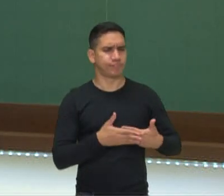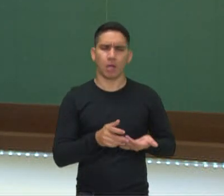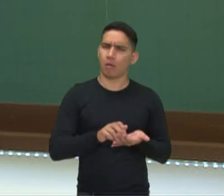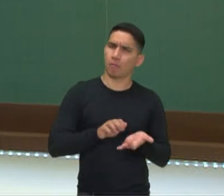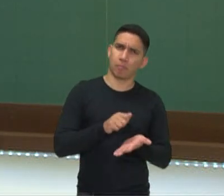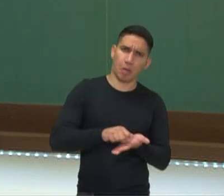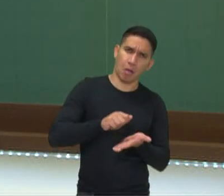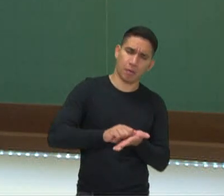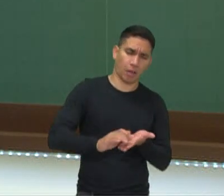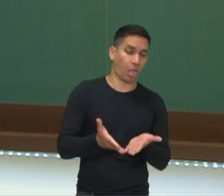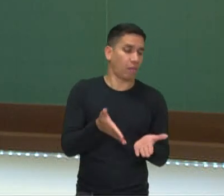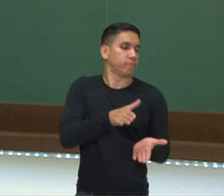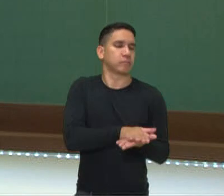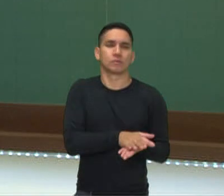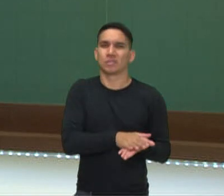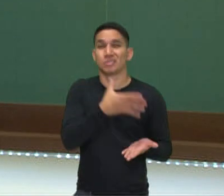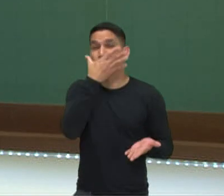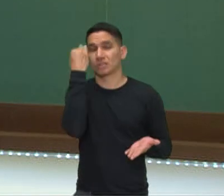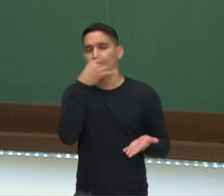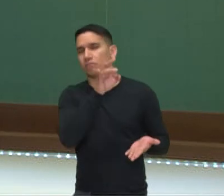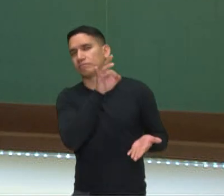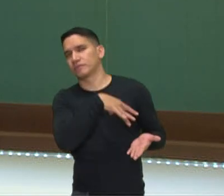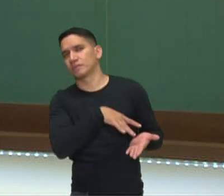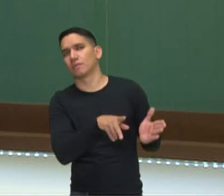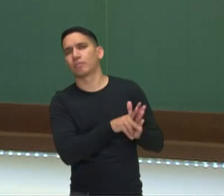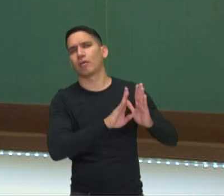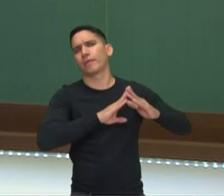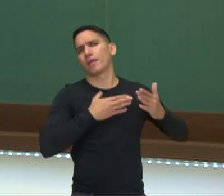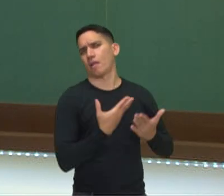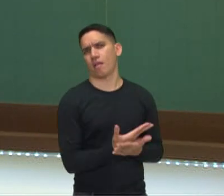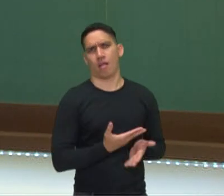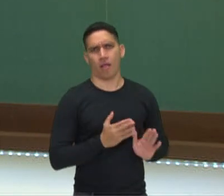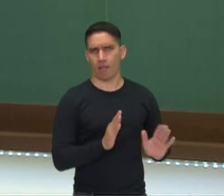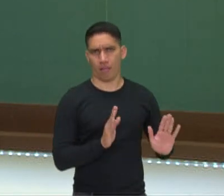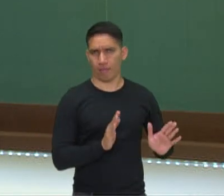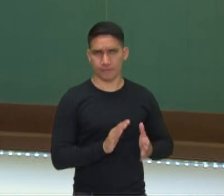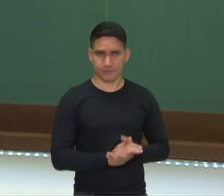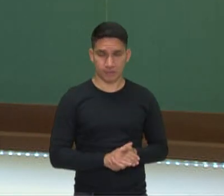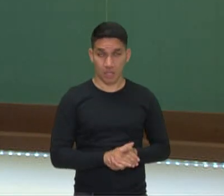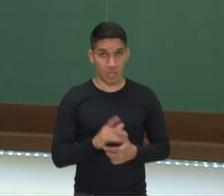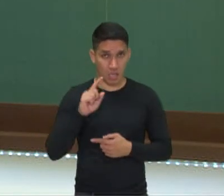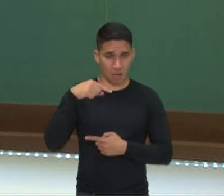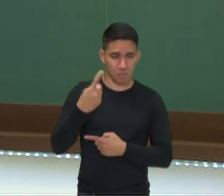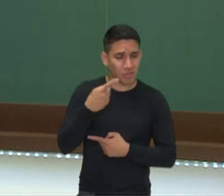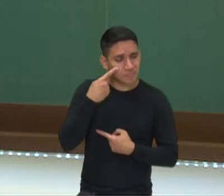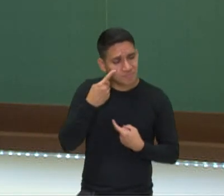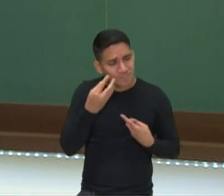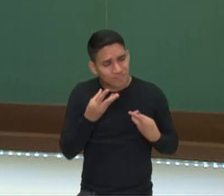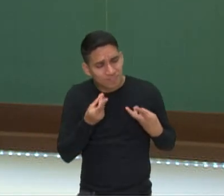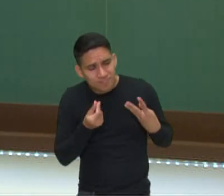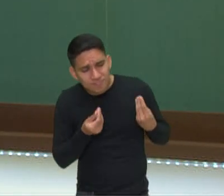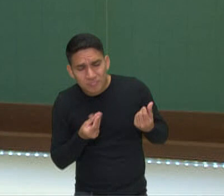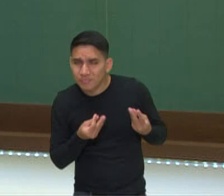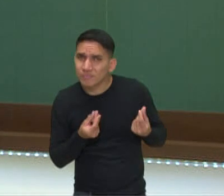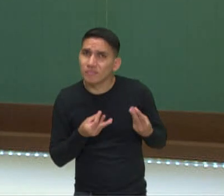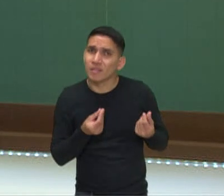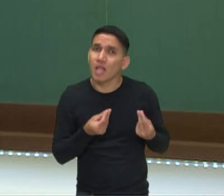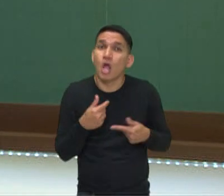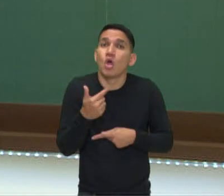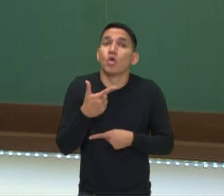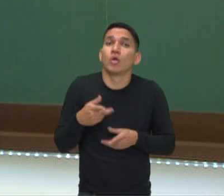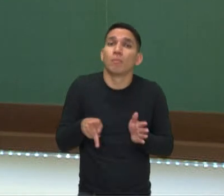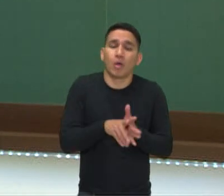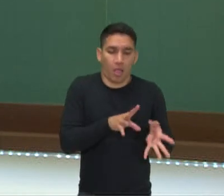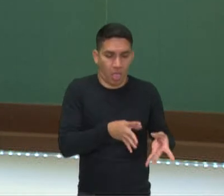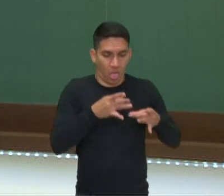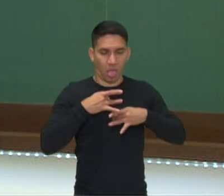que estudou lá dentro, dentro dos muros da escola, não confere sentido, não dá sentido, não traz isso para a nossa